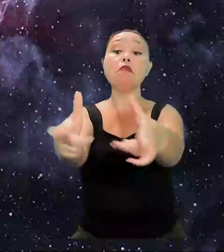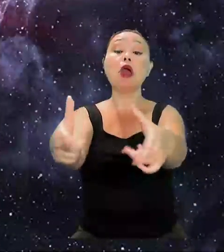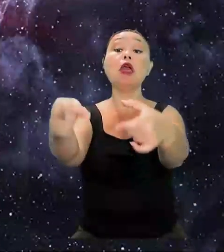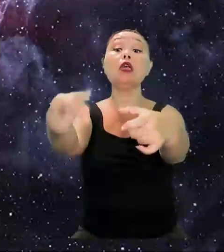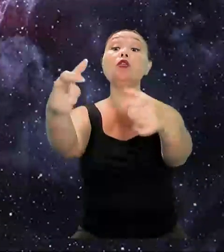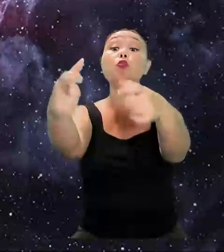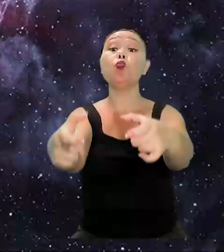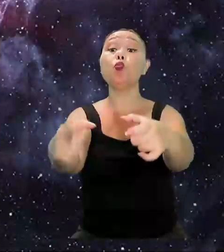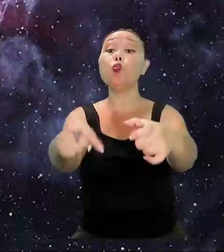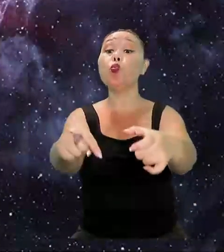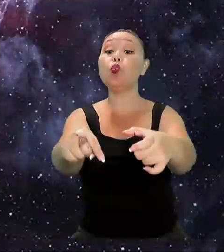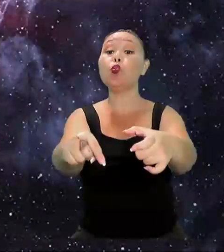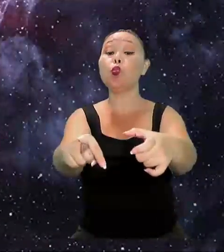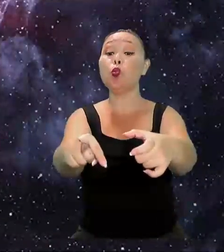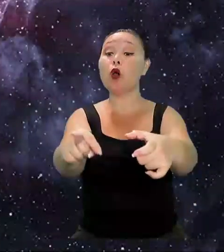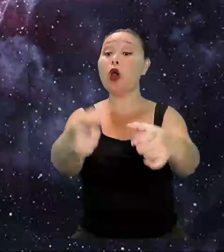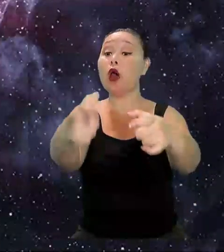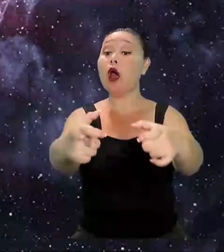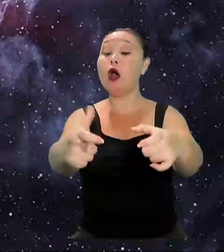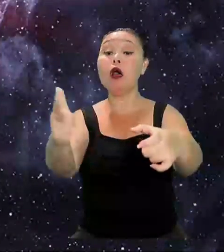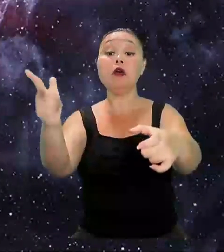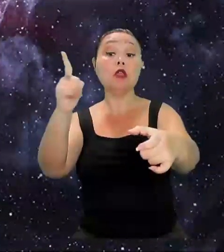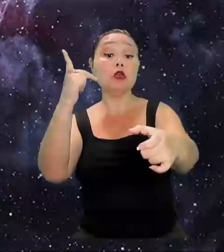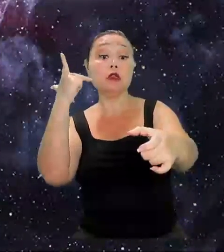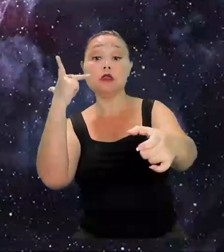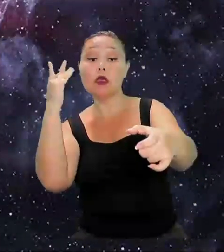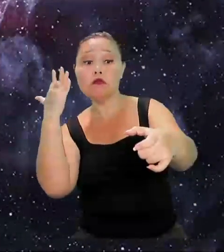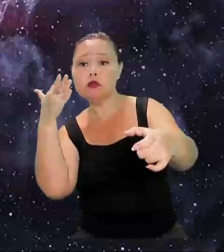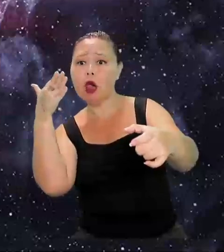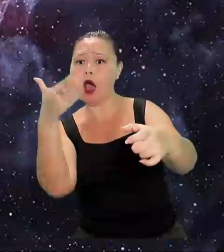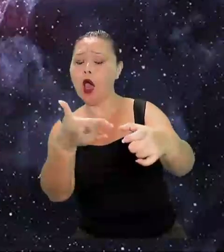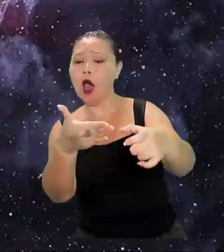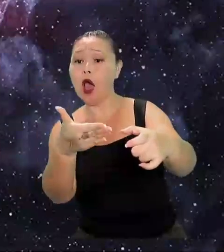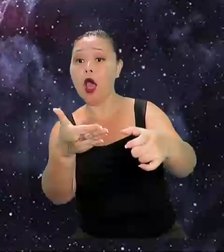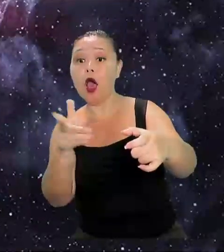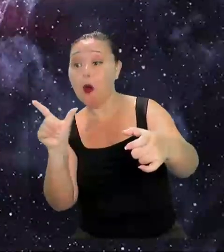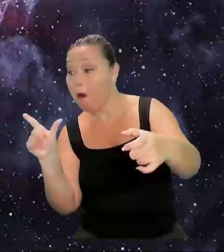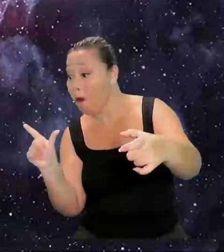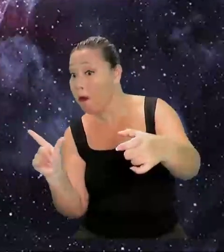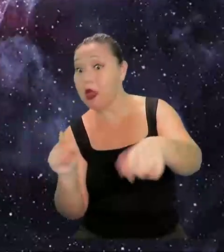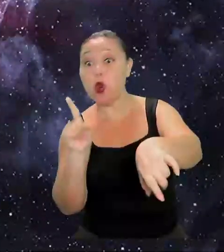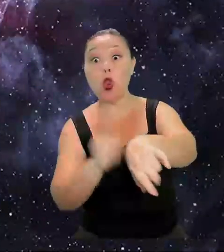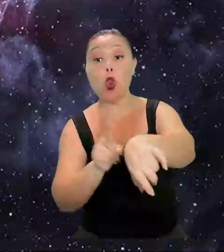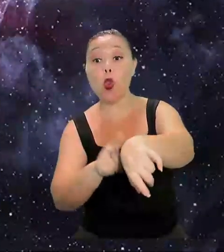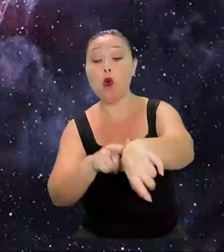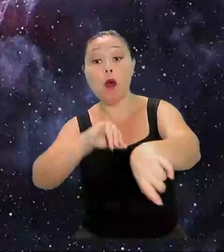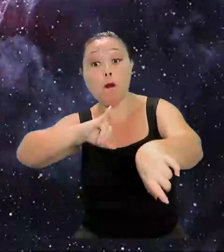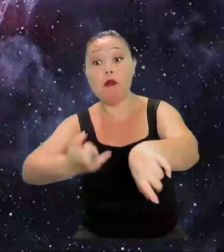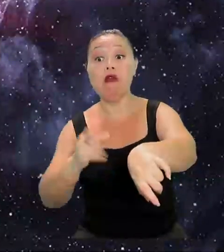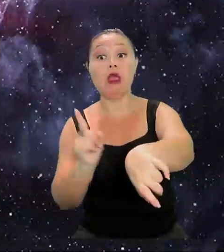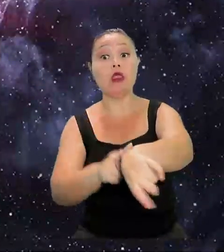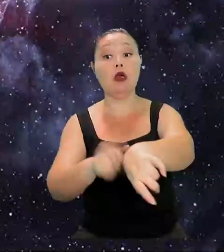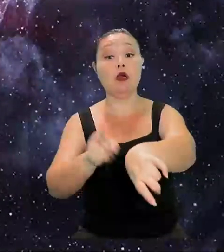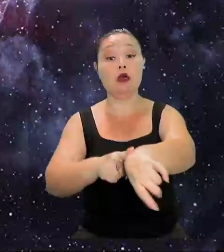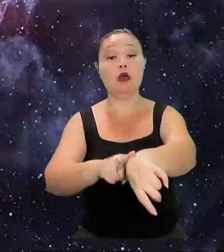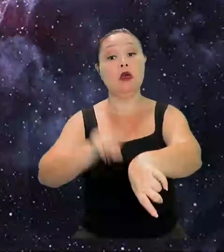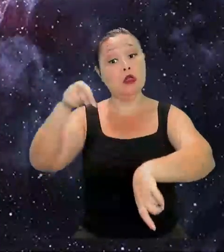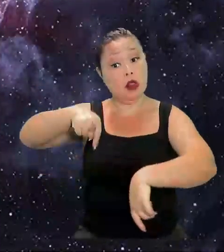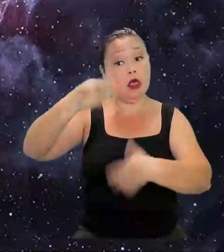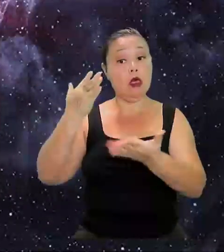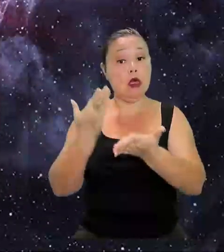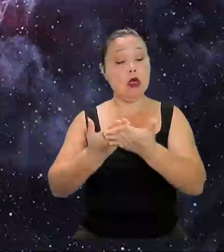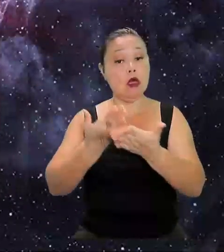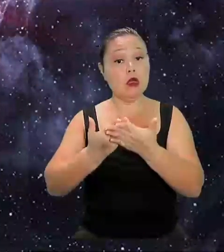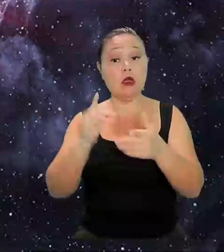esse lugar tem que ser, né, alcançado no menor tempo possível. Por isso que nessa aula